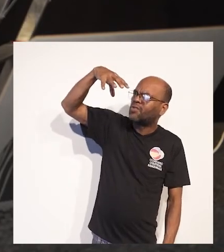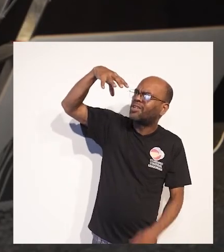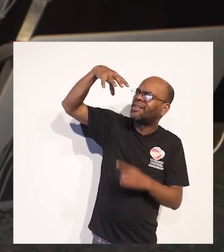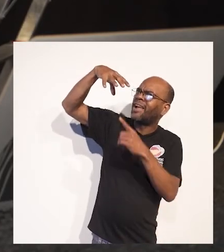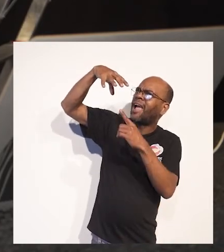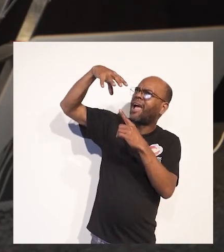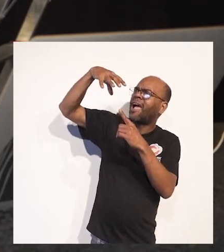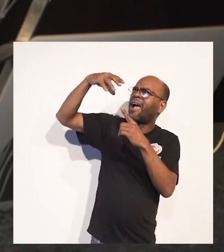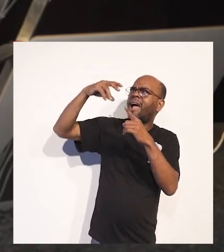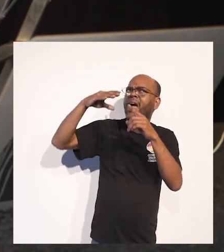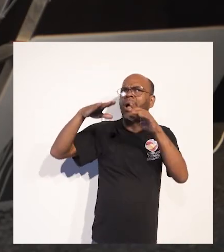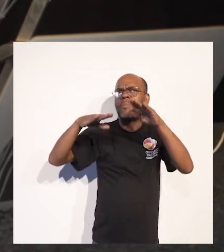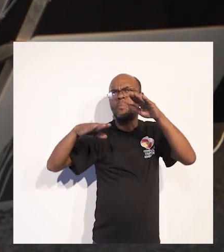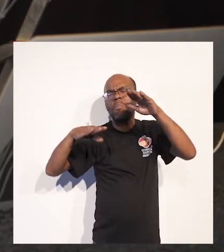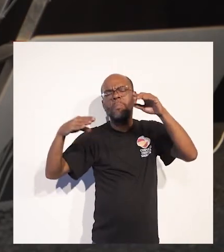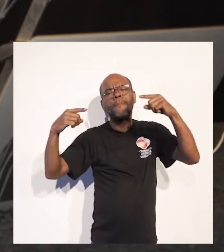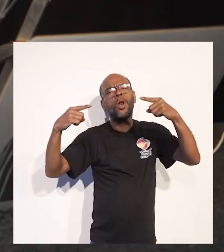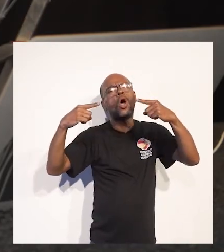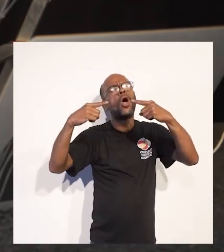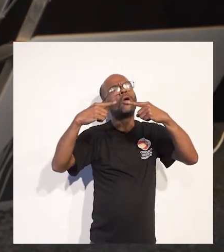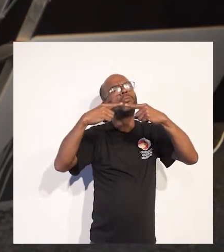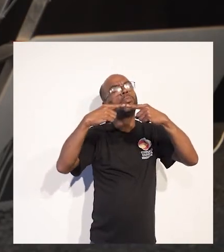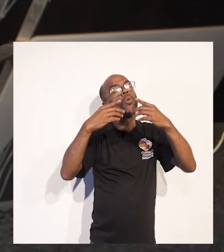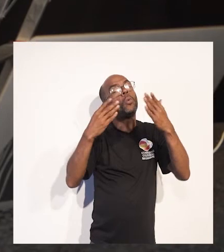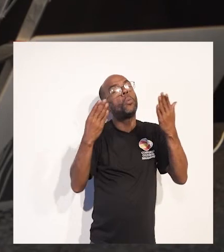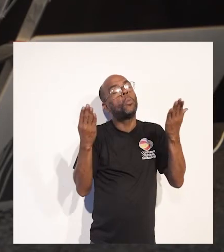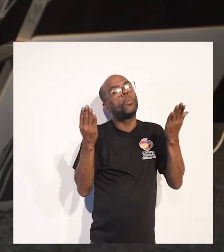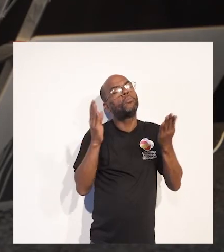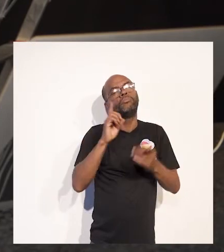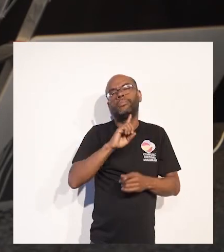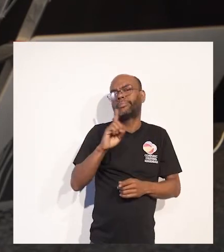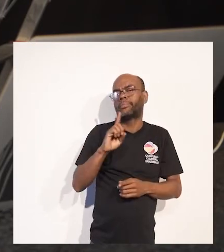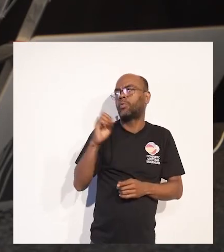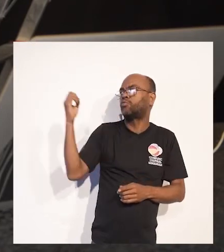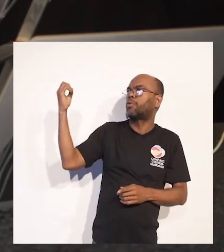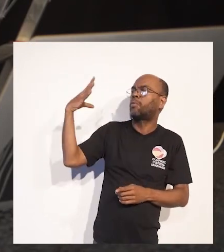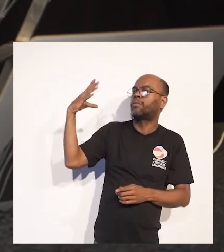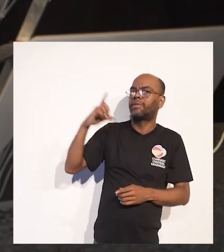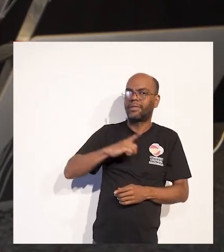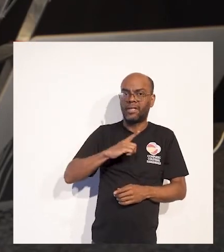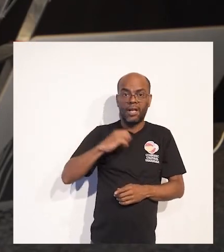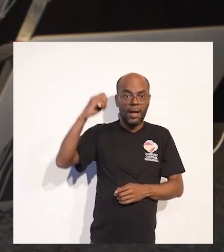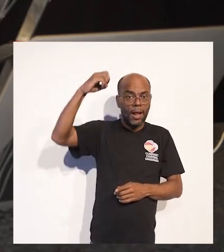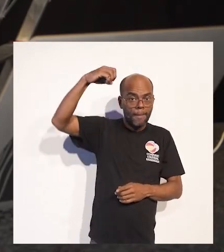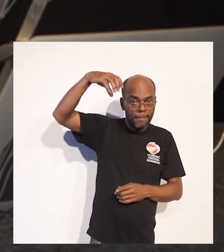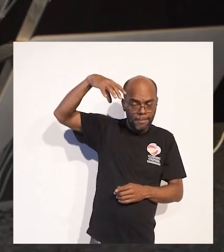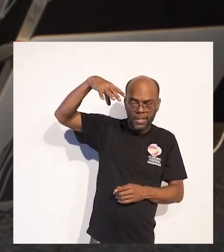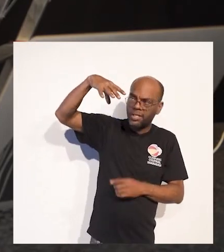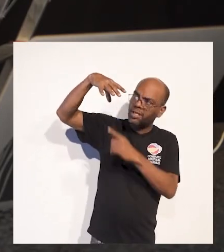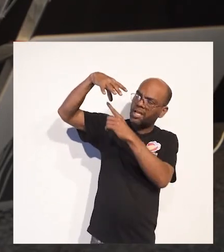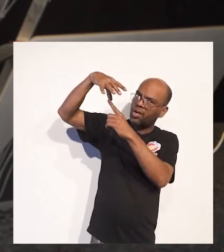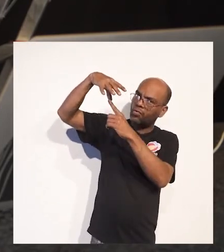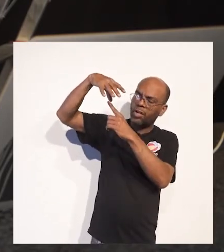não do Sol. A gente tem algumas lâmpadas que elas não possuem 98% de índice